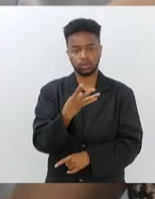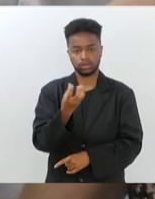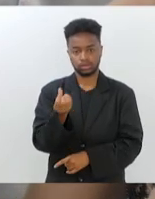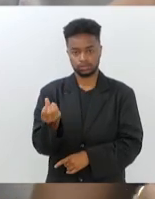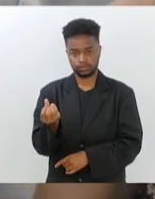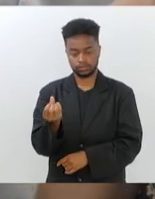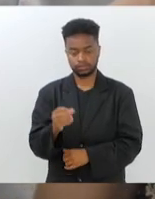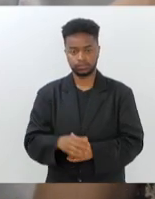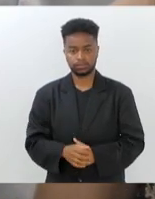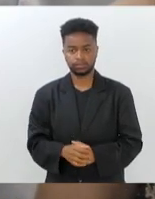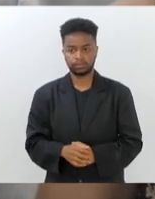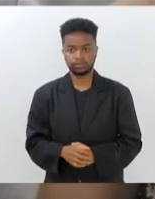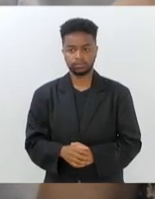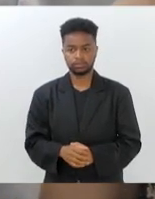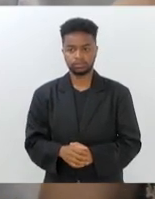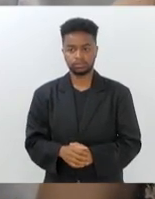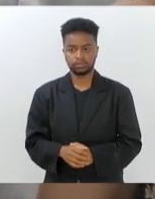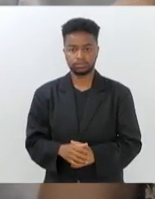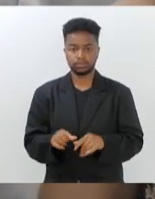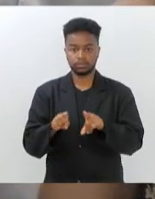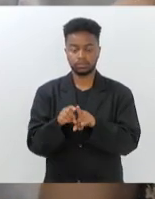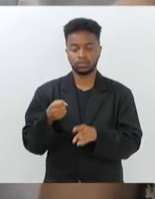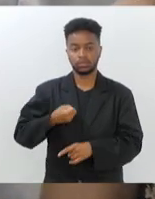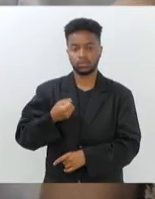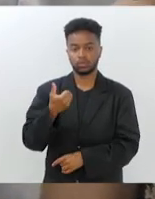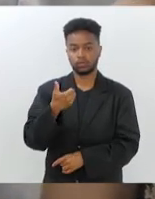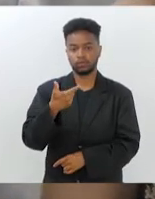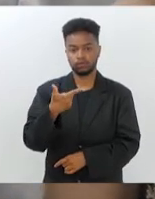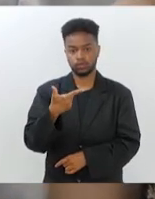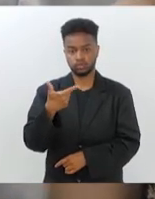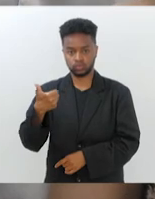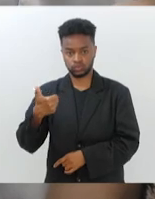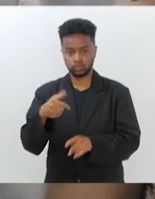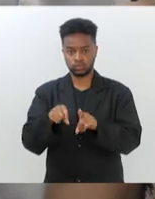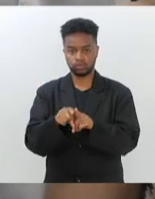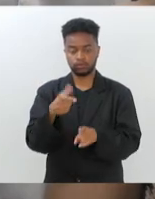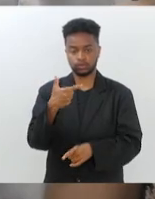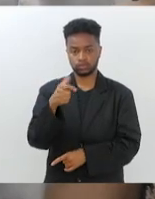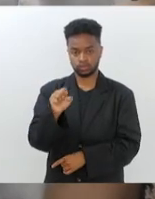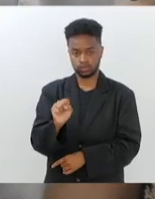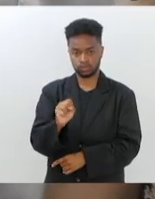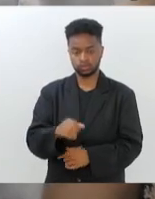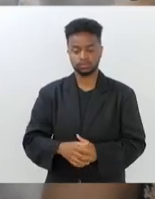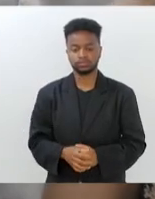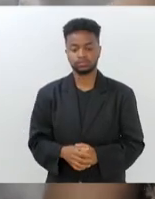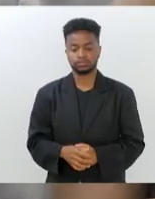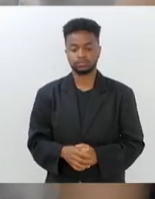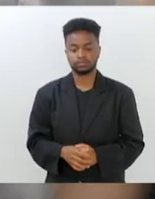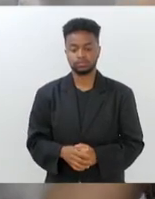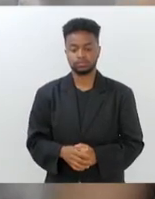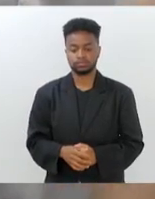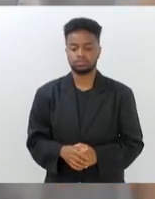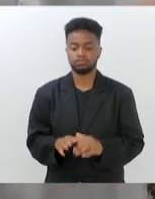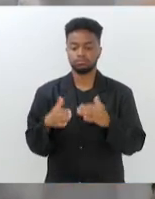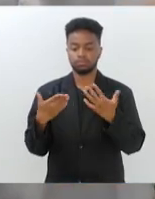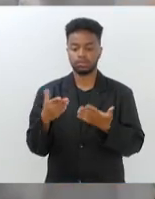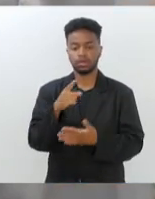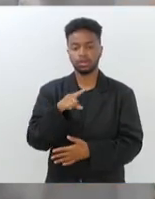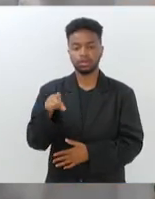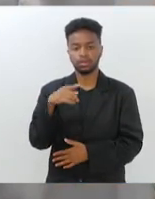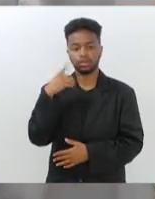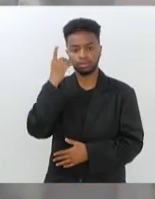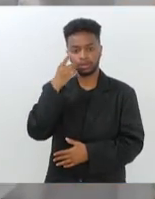46 além dos do número 28 e 21 e 28 então algum Deputado gostaria de